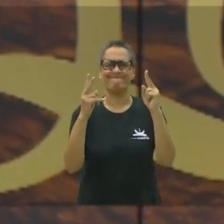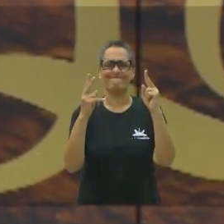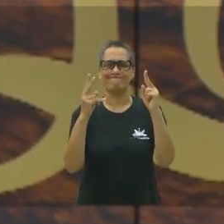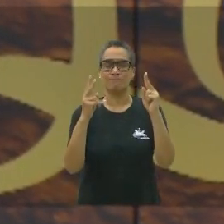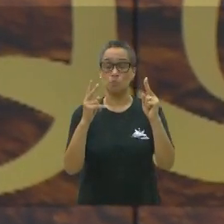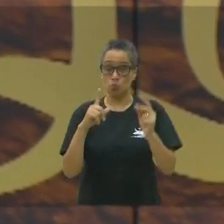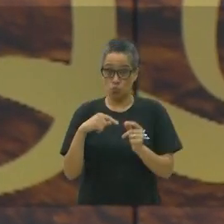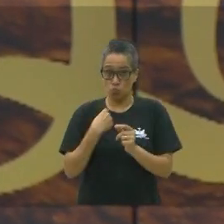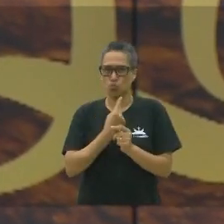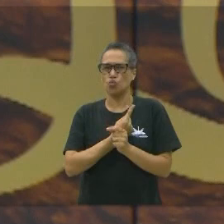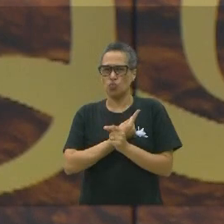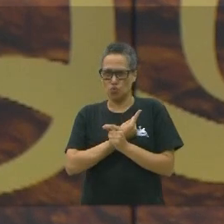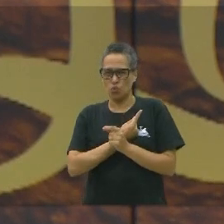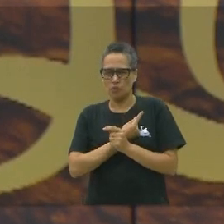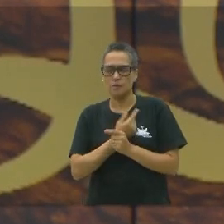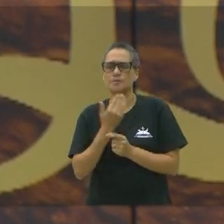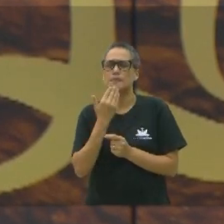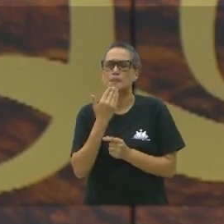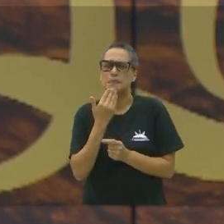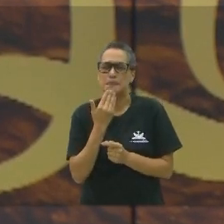São os nossos pedidos.